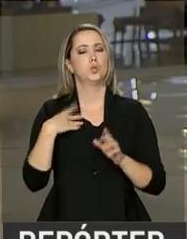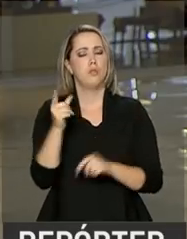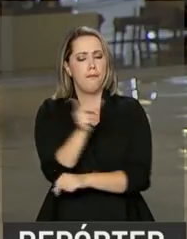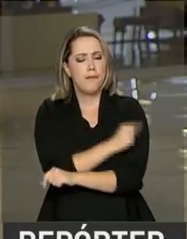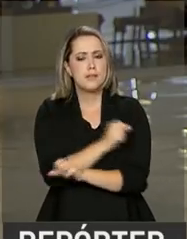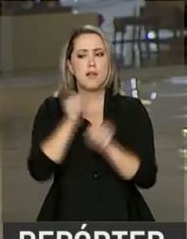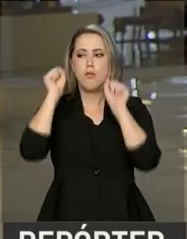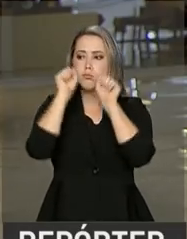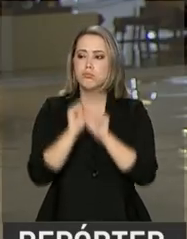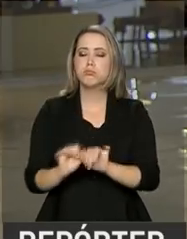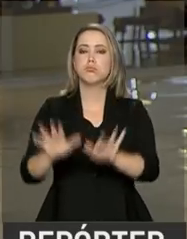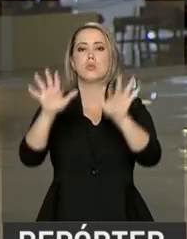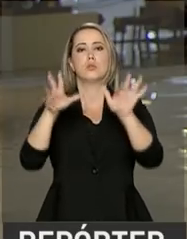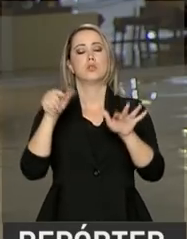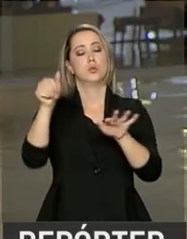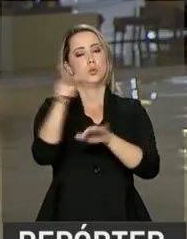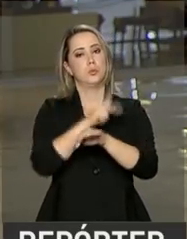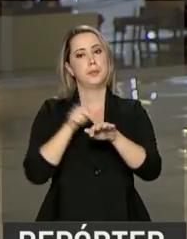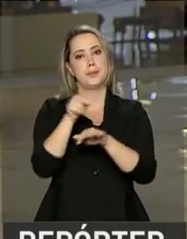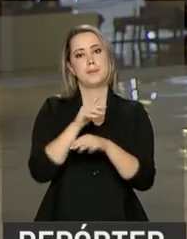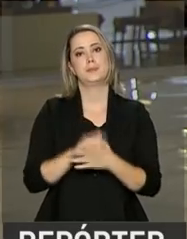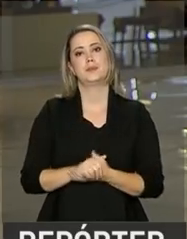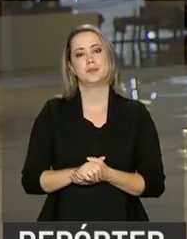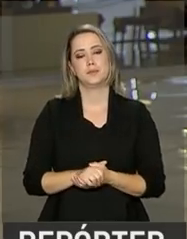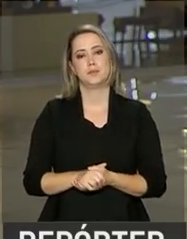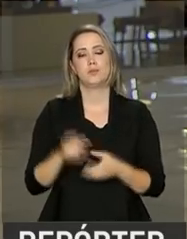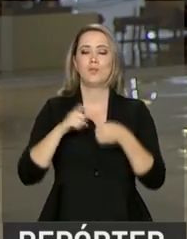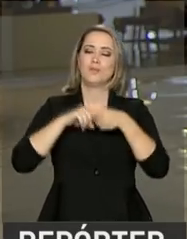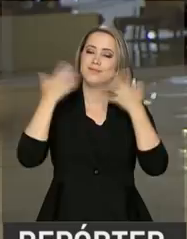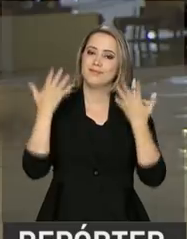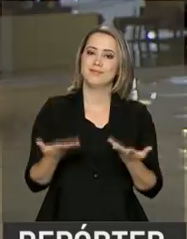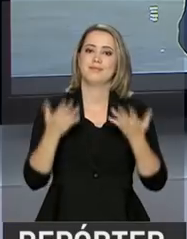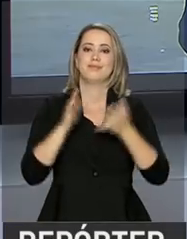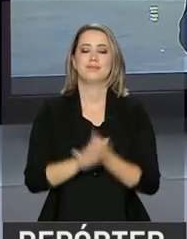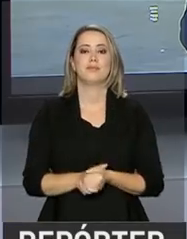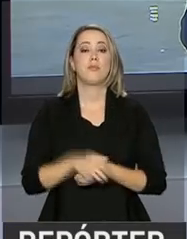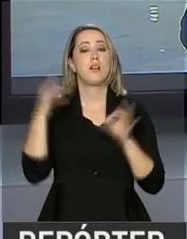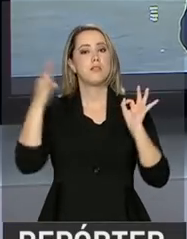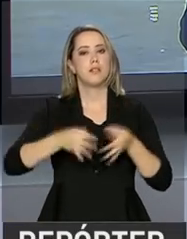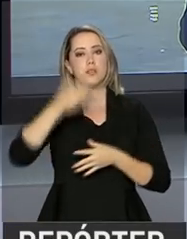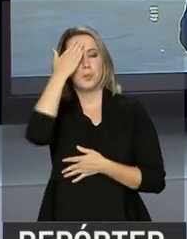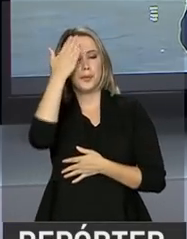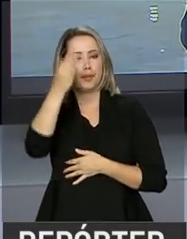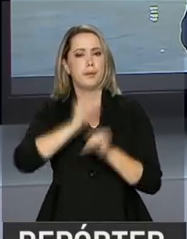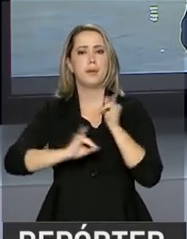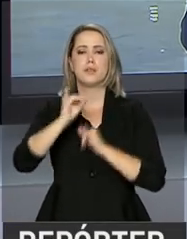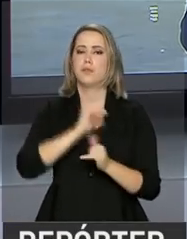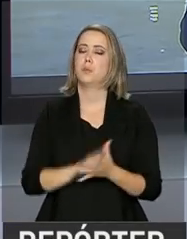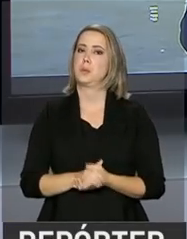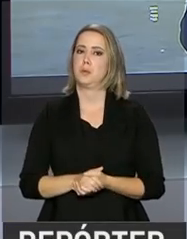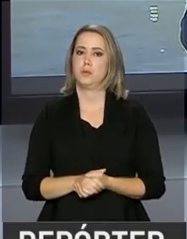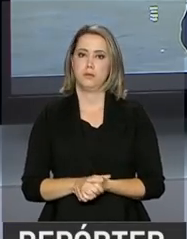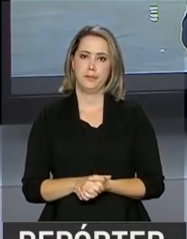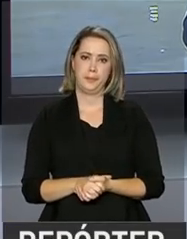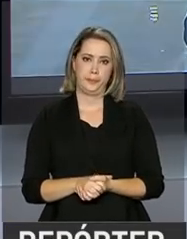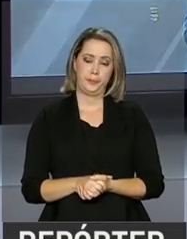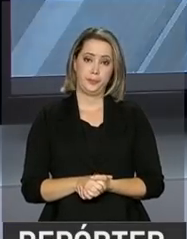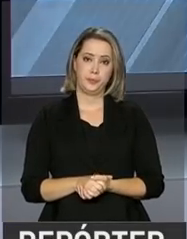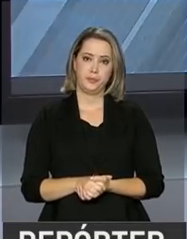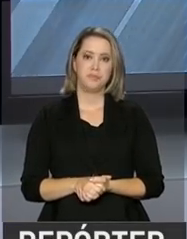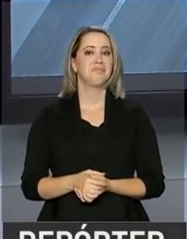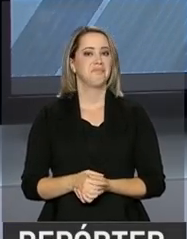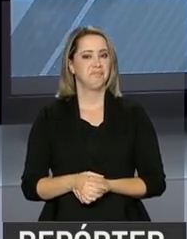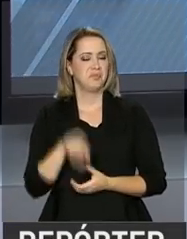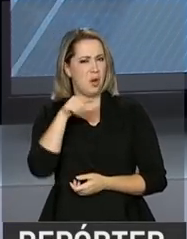do público alvo em todo o país eu volto com você no estúdio leandro toque e obrigado pelas suas informações olha que o brasileiro é